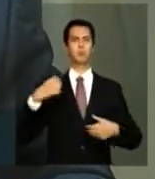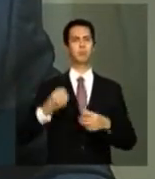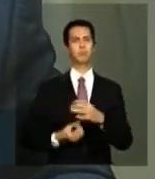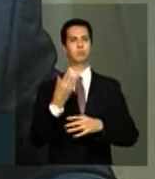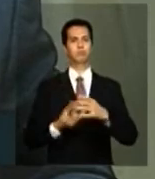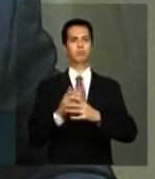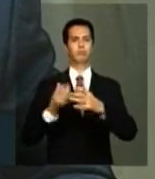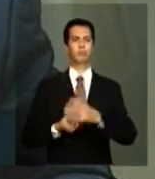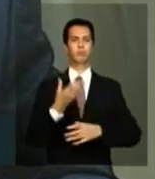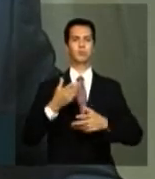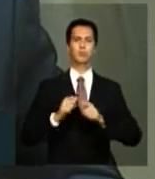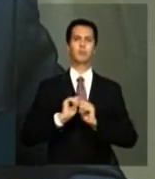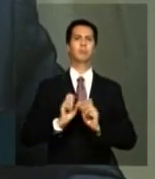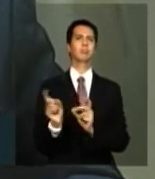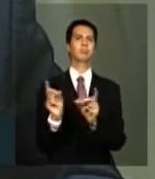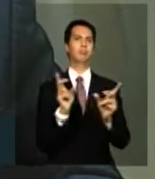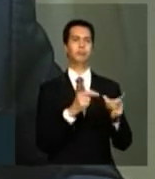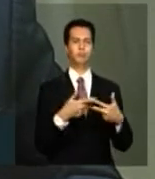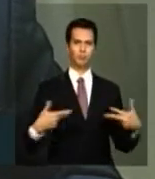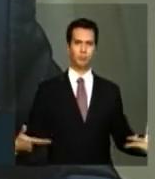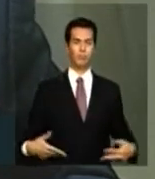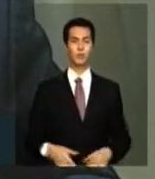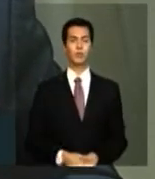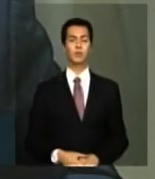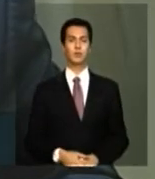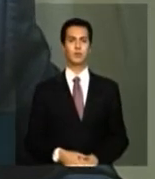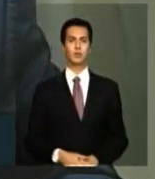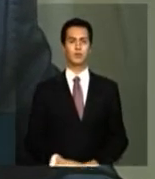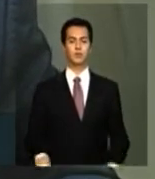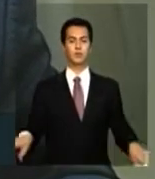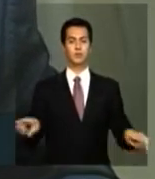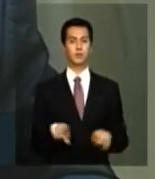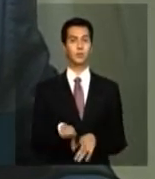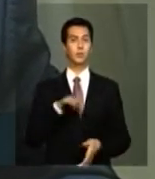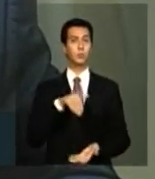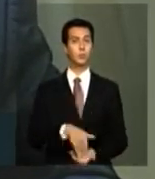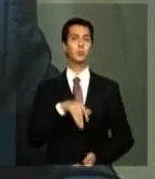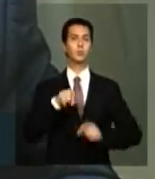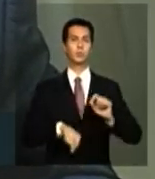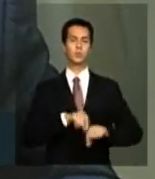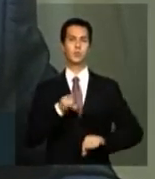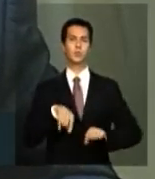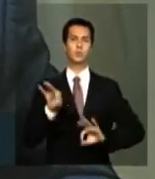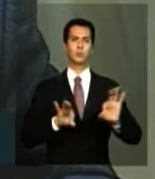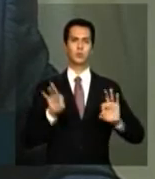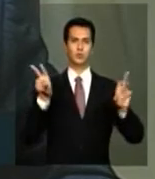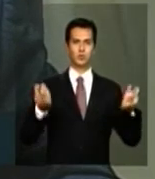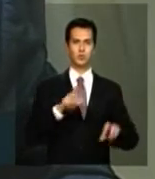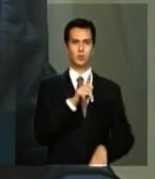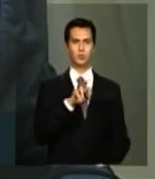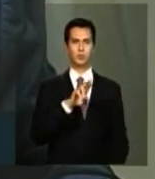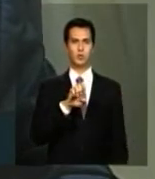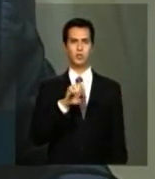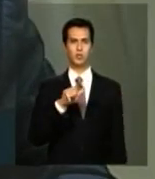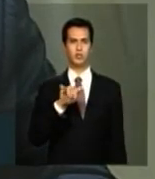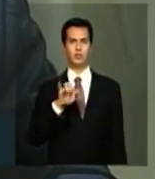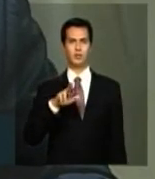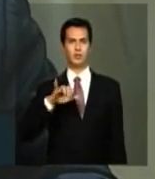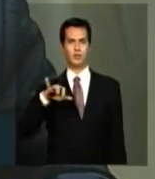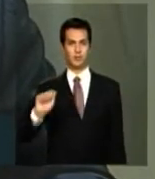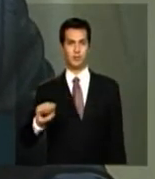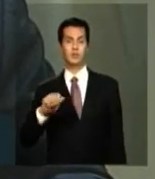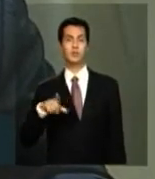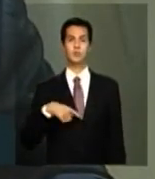produção finalmente no programa PR engenharia a redução da